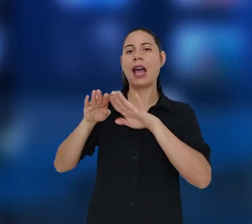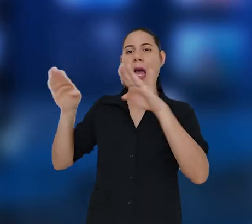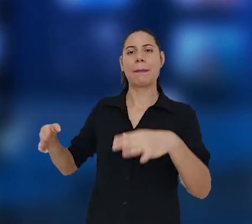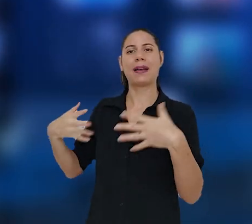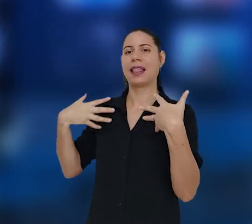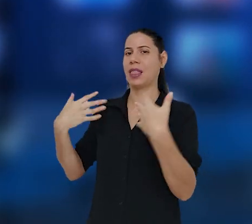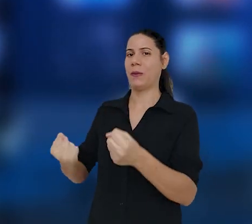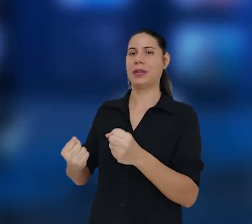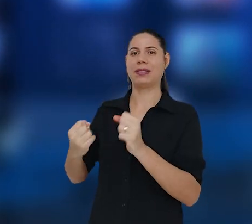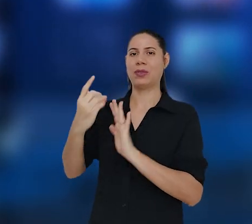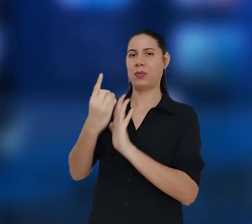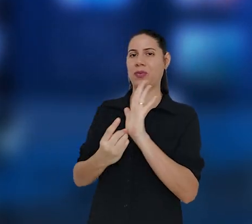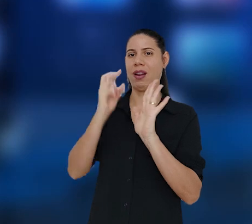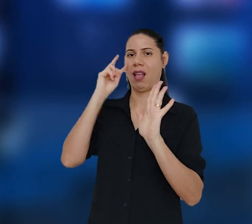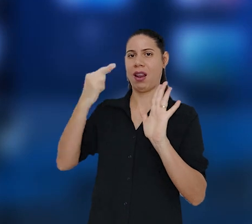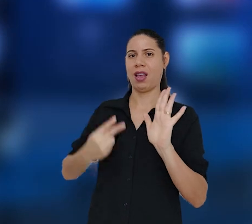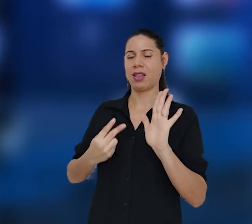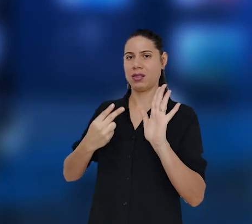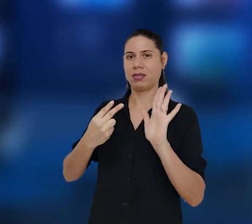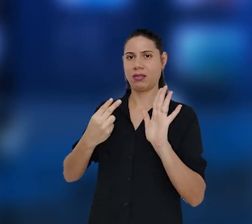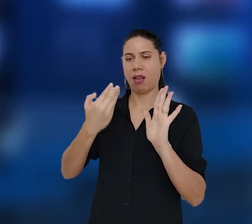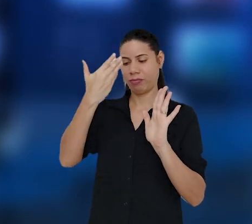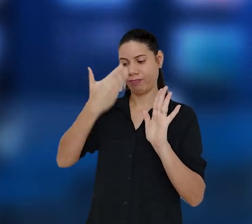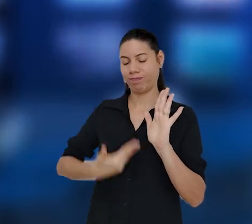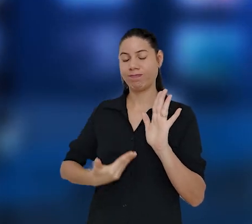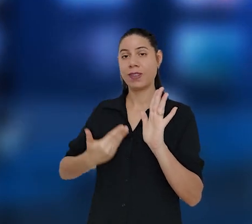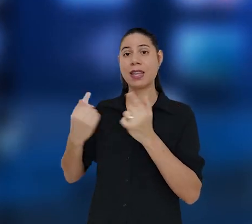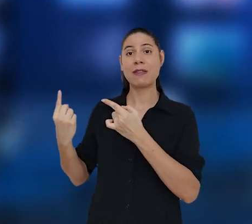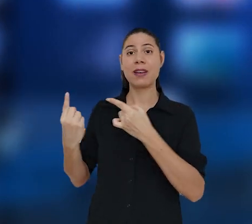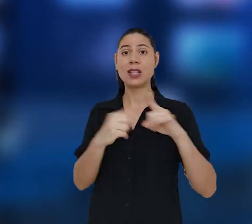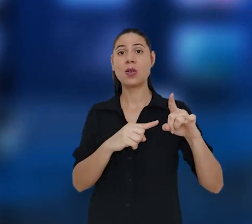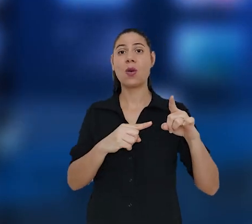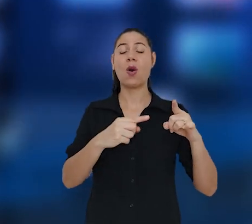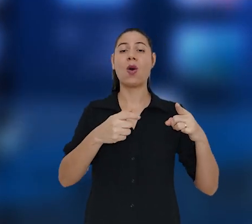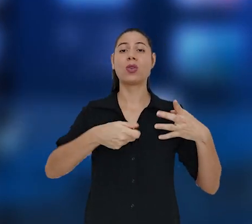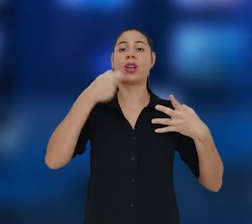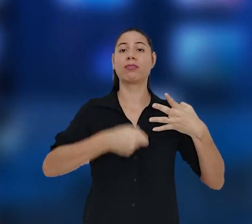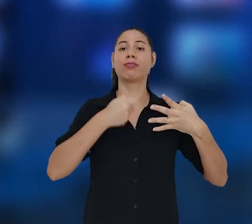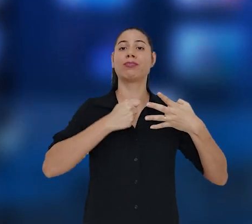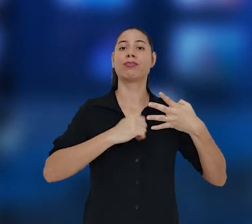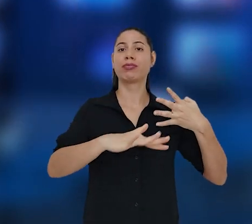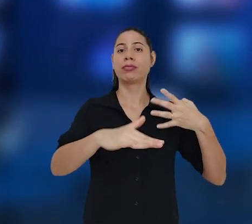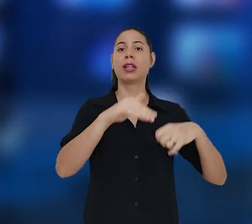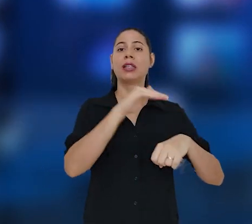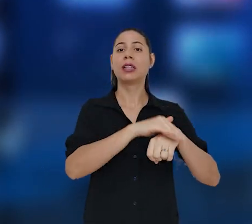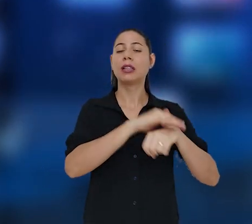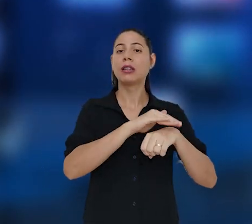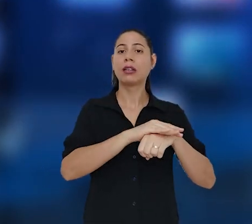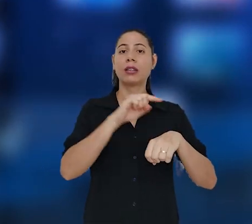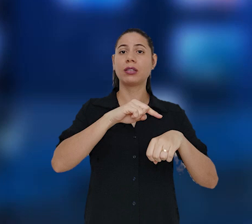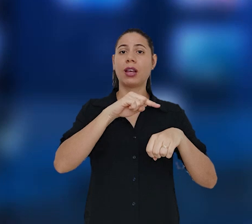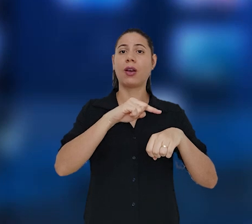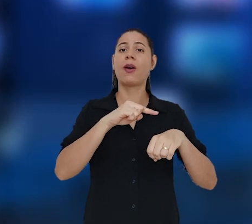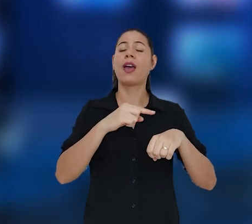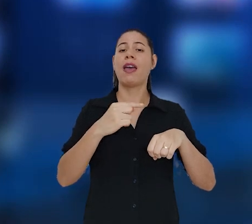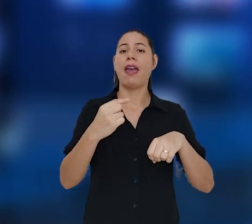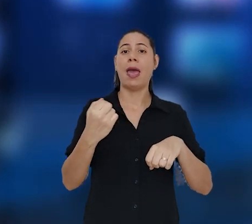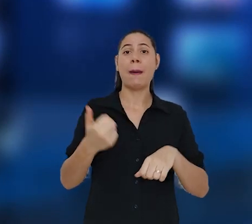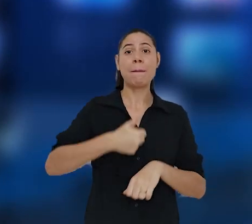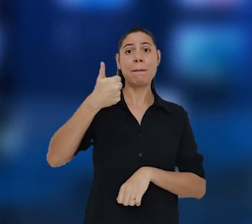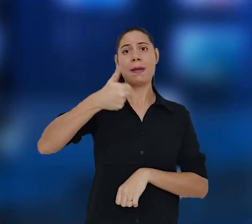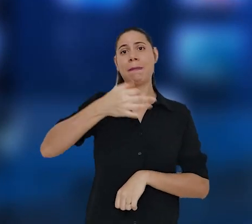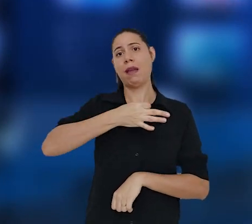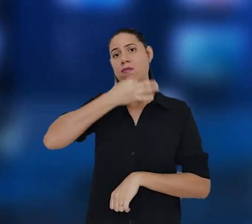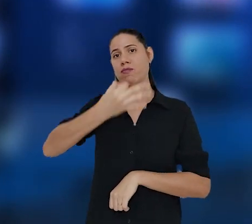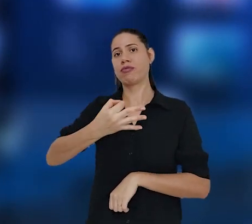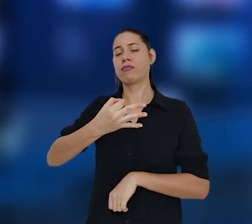aceitou a autodeclaração e isso viola o que a jurisprudência vem determinando de que essa autodeclaração ela é priorizada como